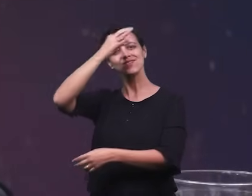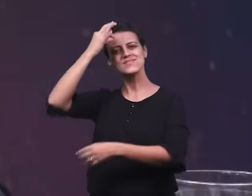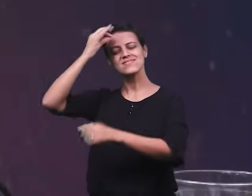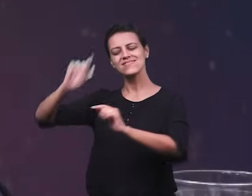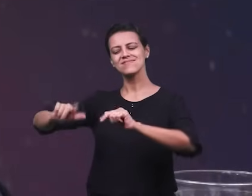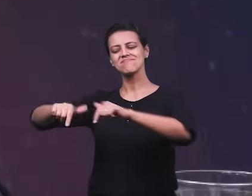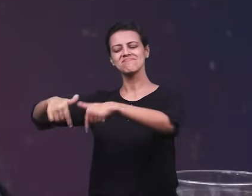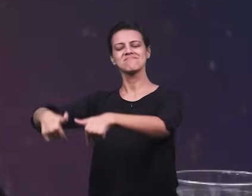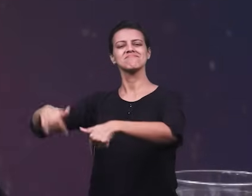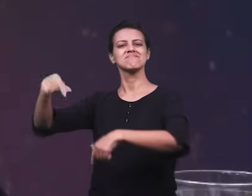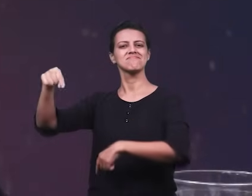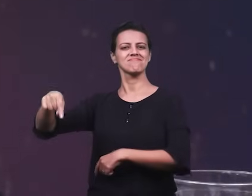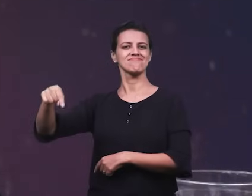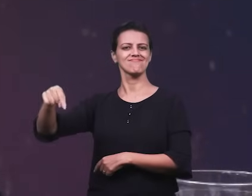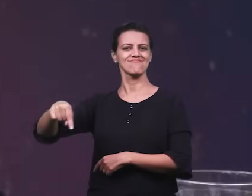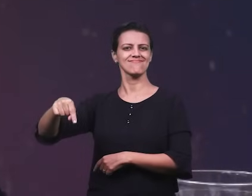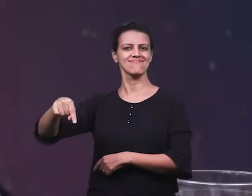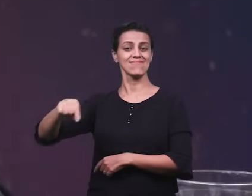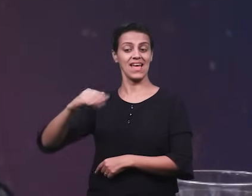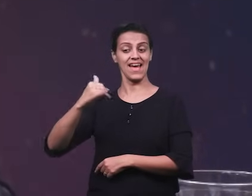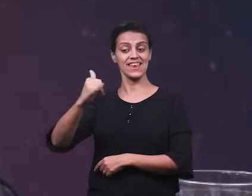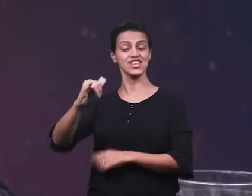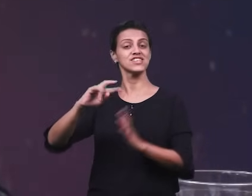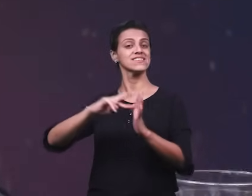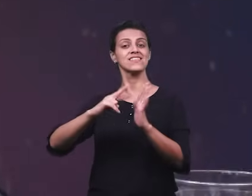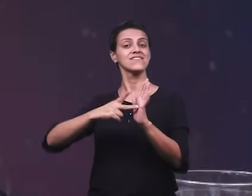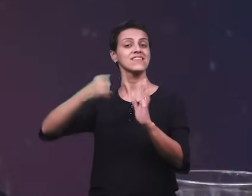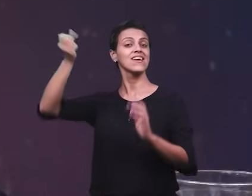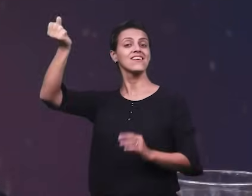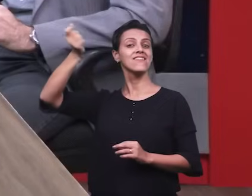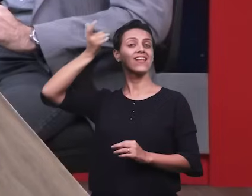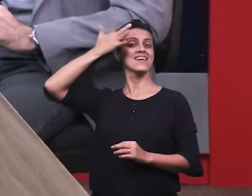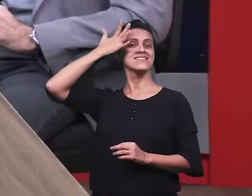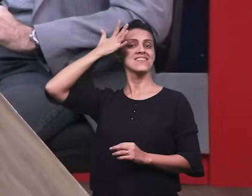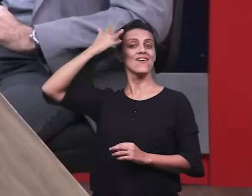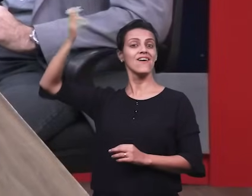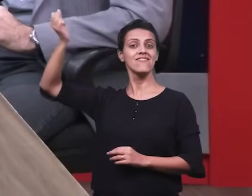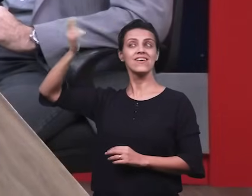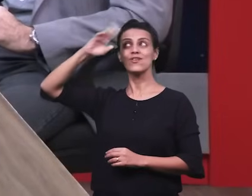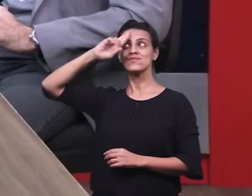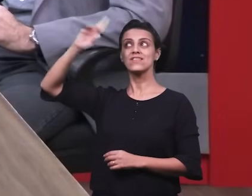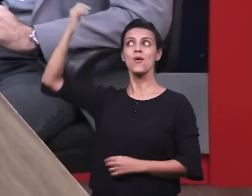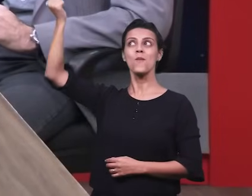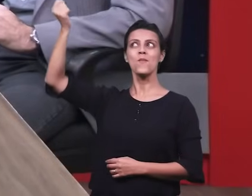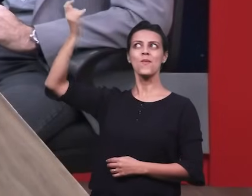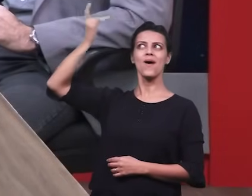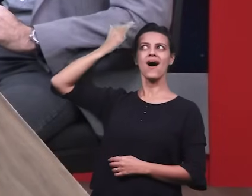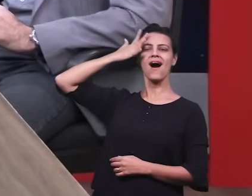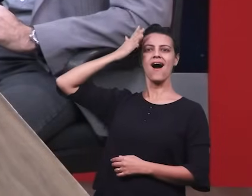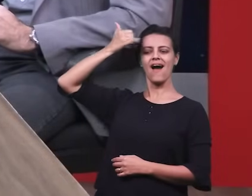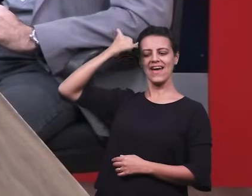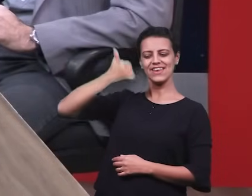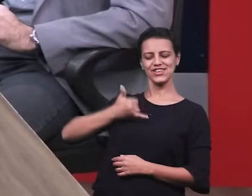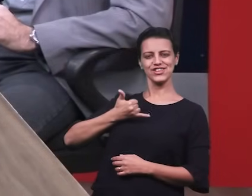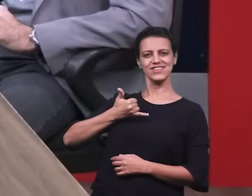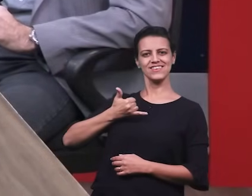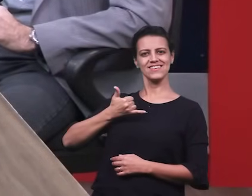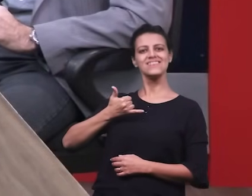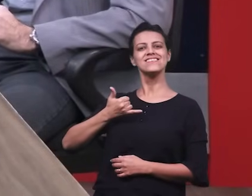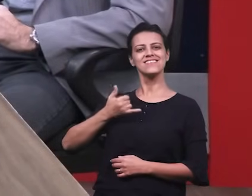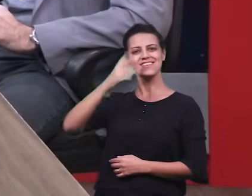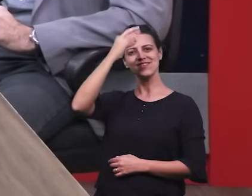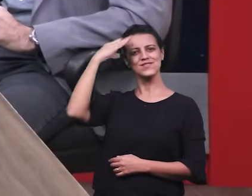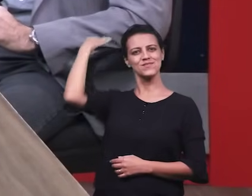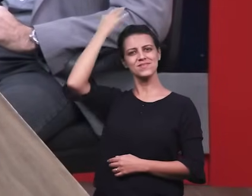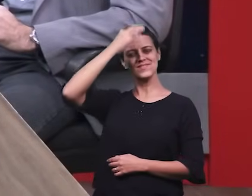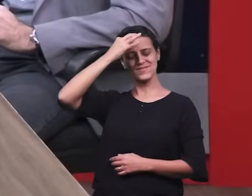a energia, que é a revelação, o Pai vai transmitir através do sangue e o Espírito Santo vai preservar o